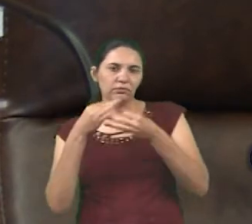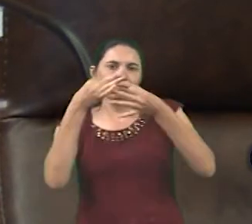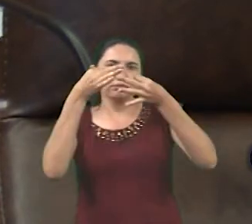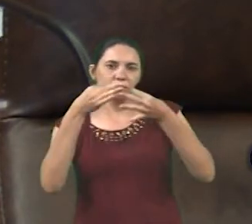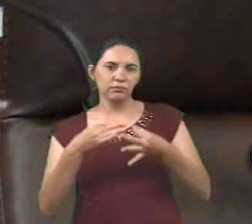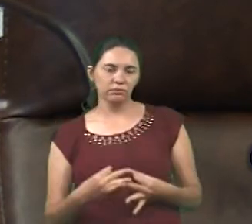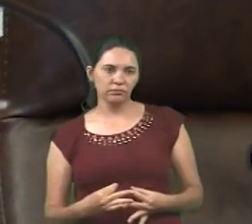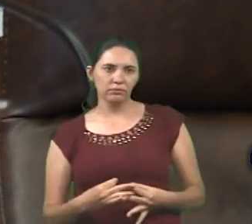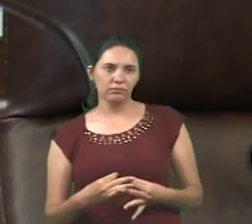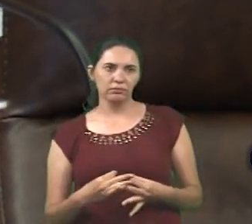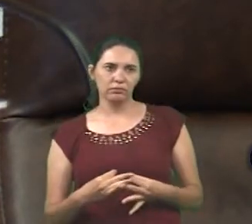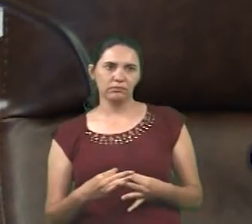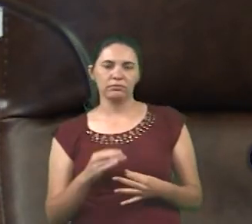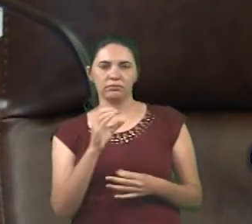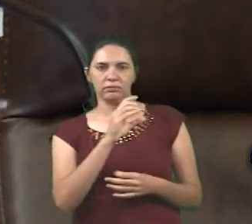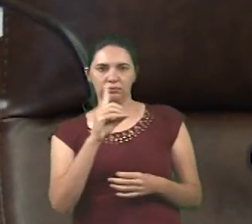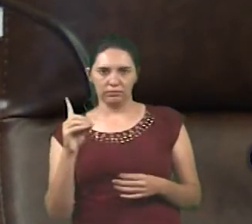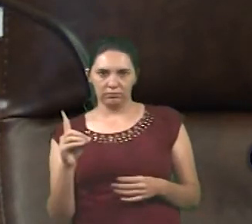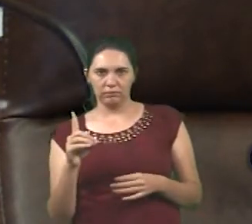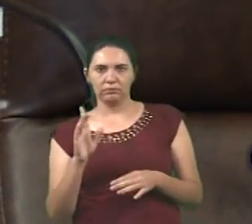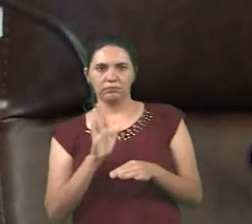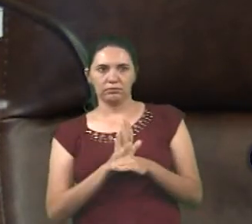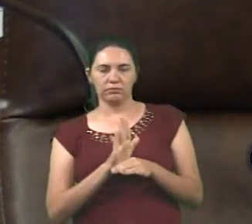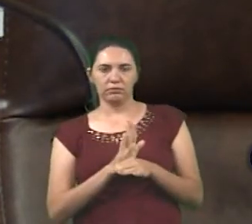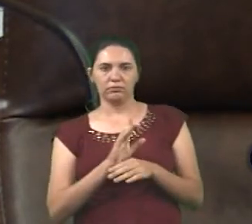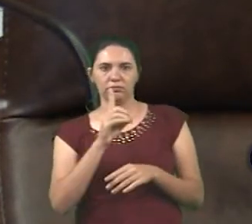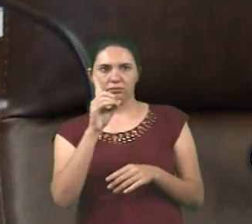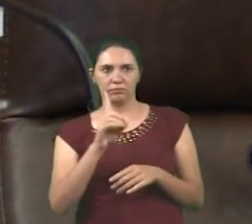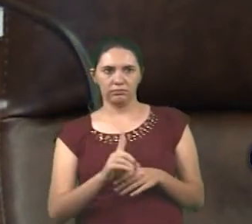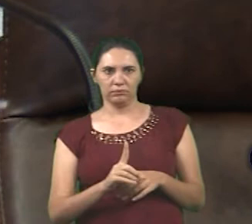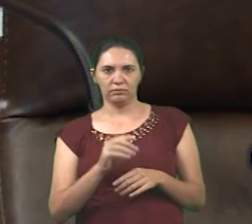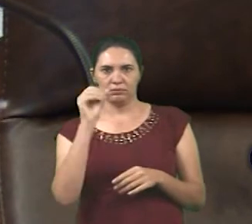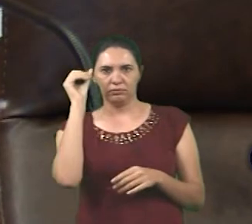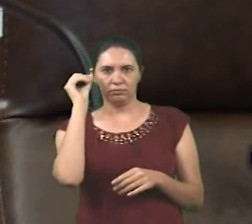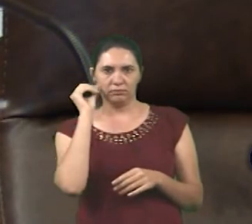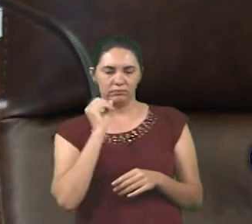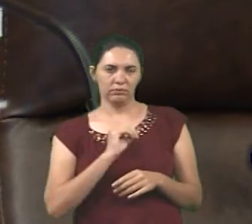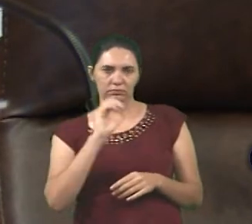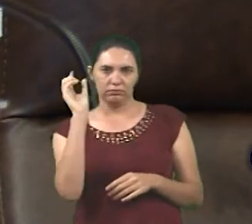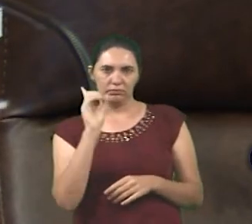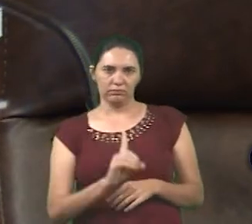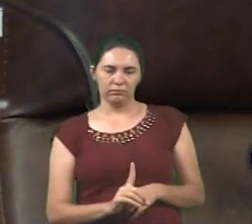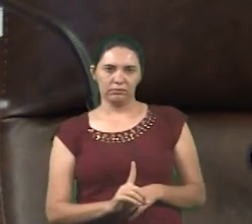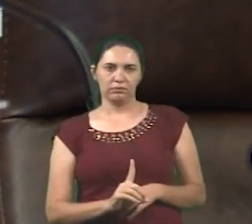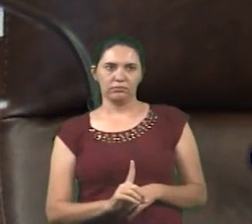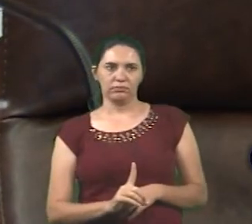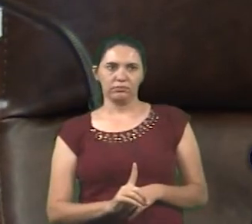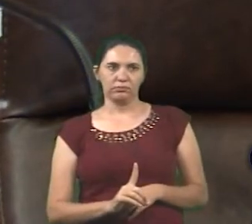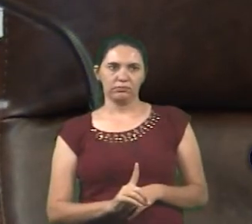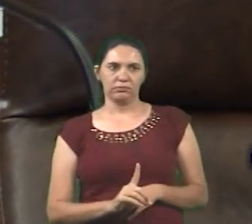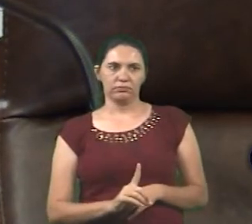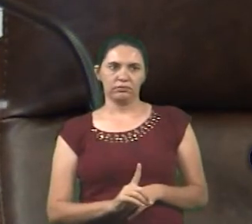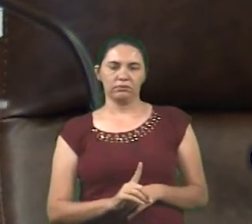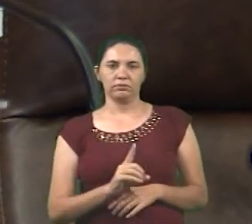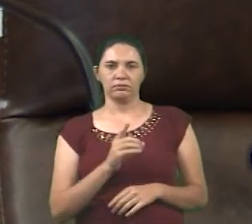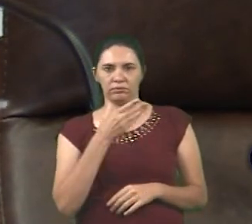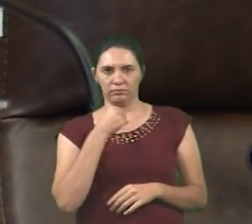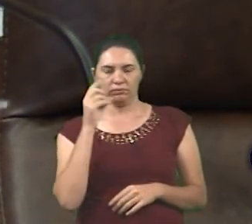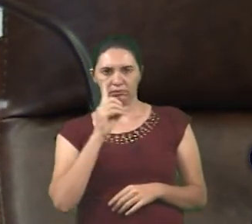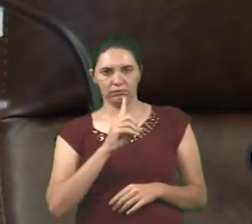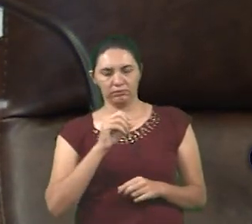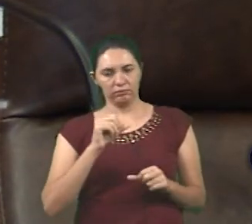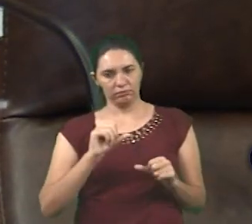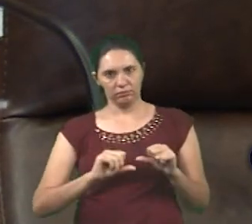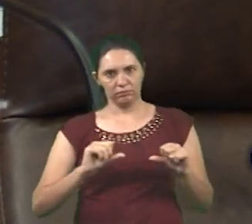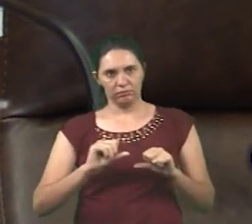justo para os coordenadores para os auxiliares direção para as diretoras e estavam sendo prejudicadas